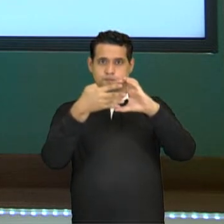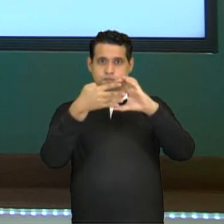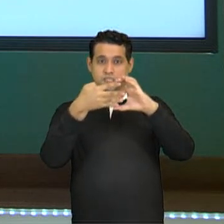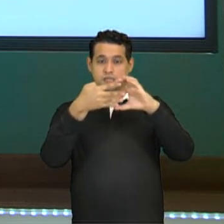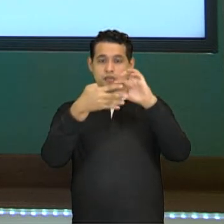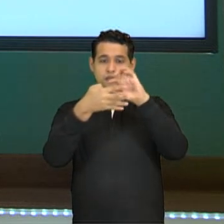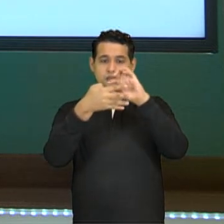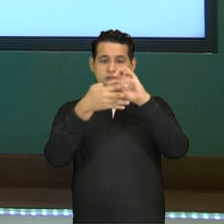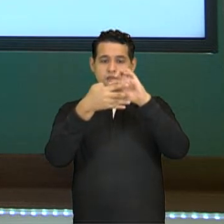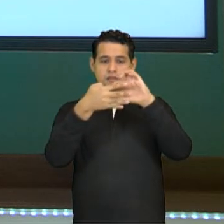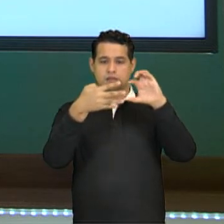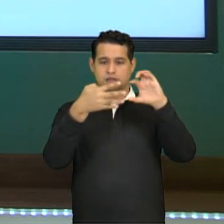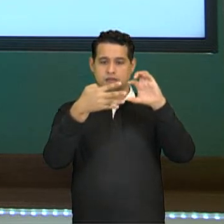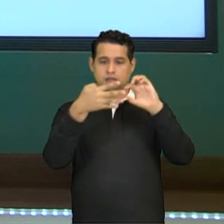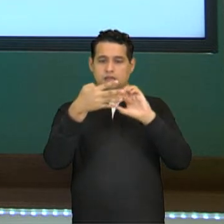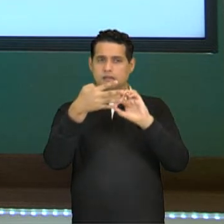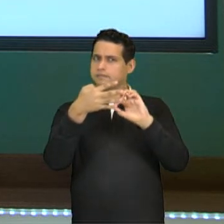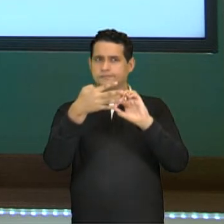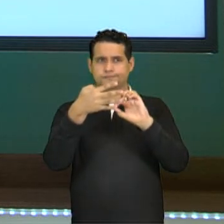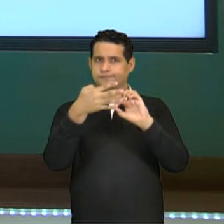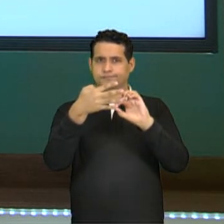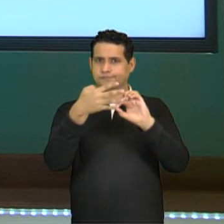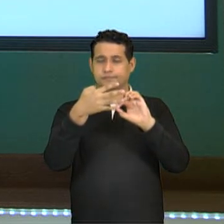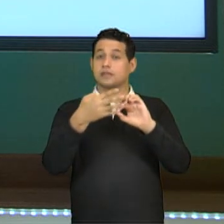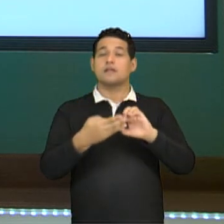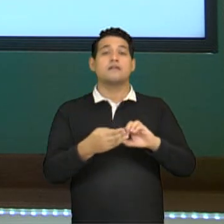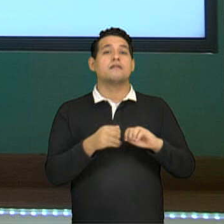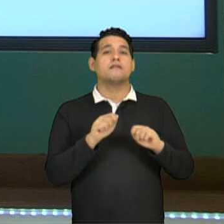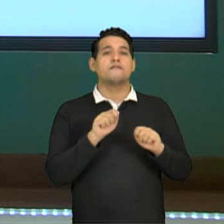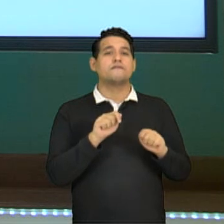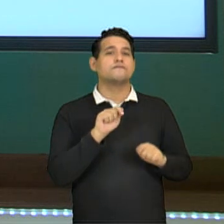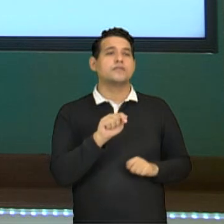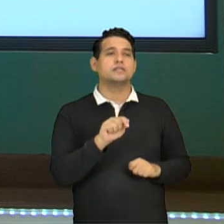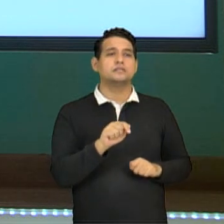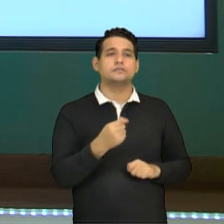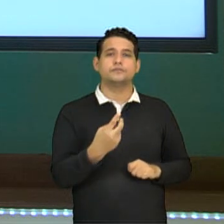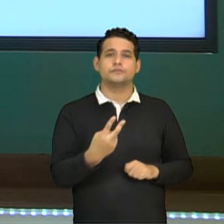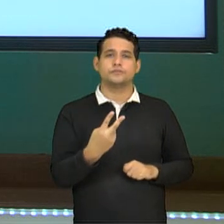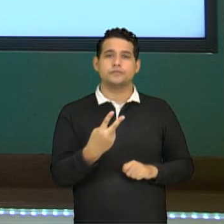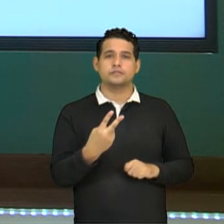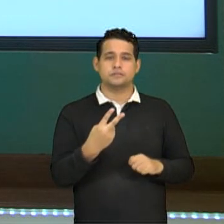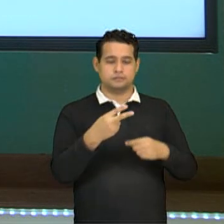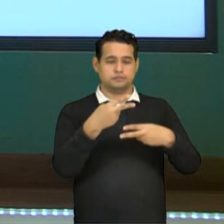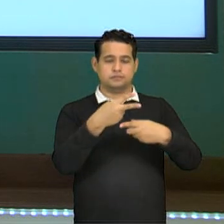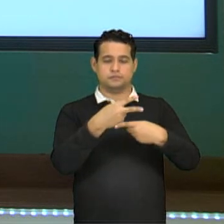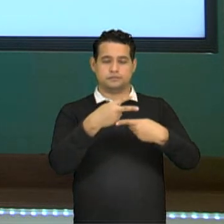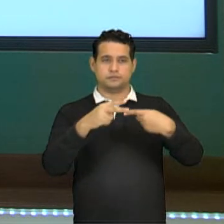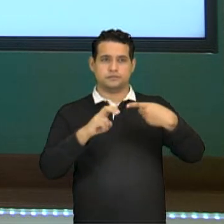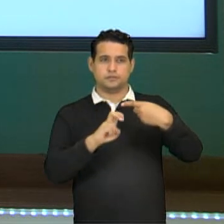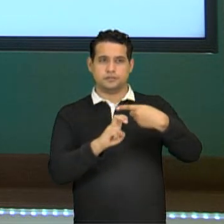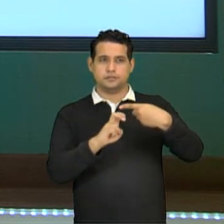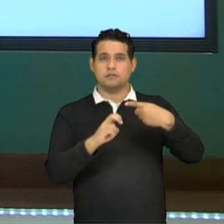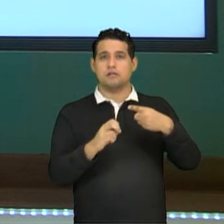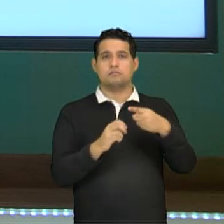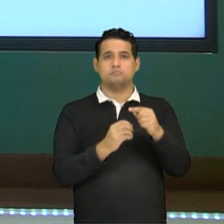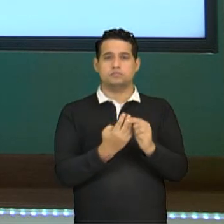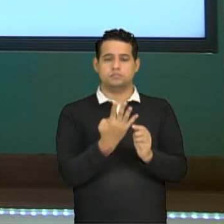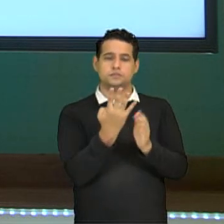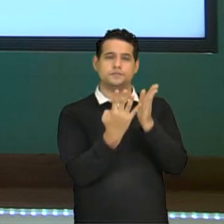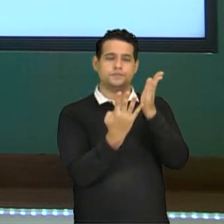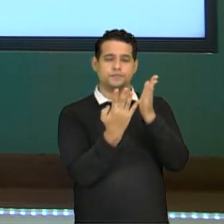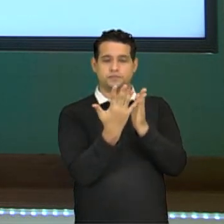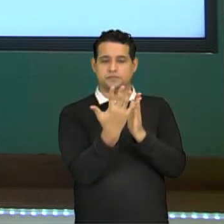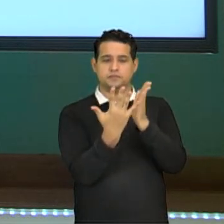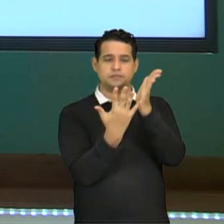pintar só 3. Vezes 2/5. Vou pegar uma parte inteira, vou dividir em 5 partes e vou pintar